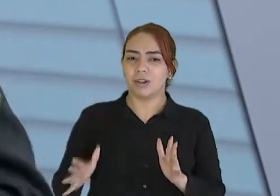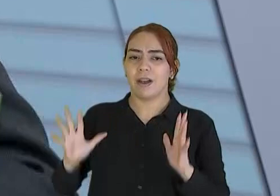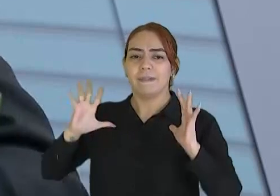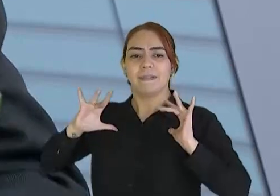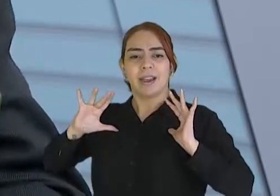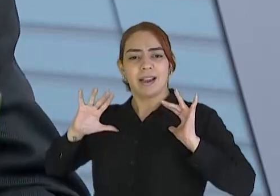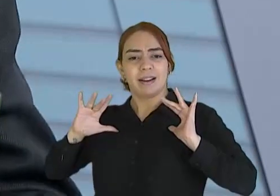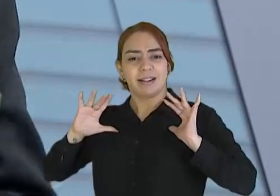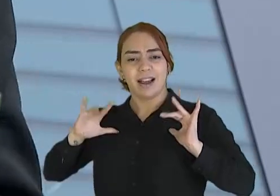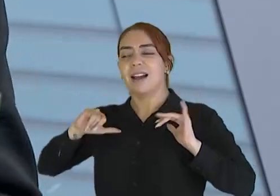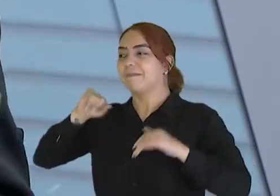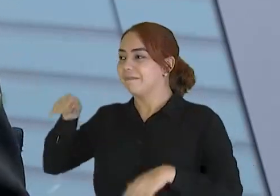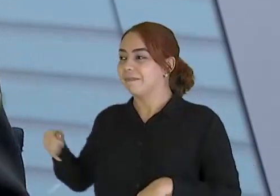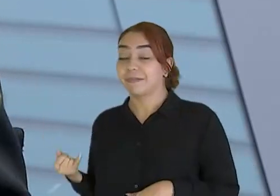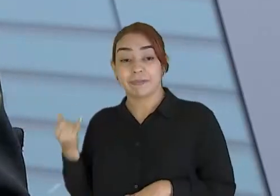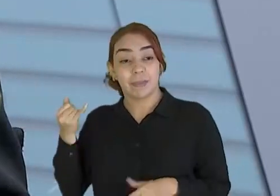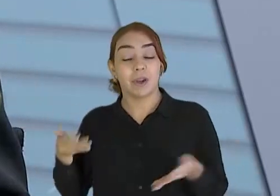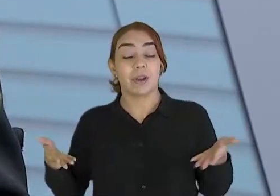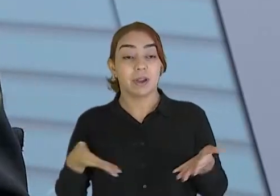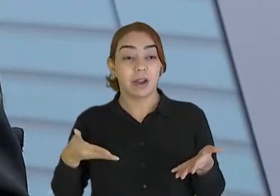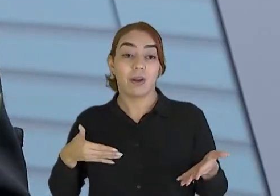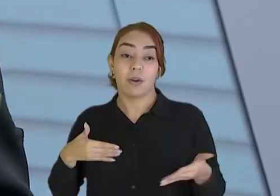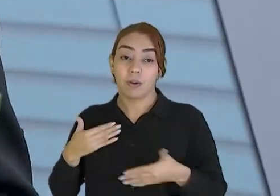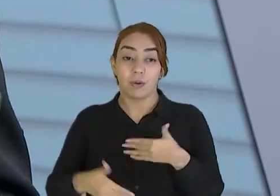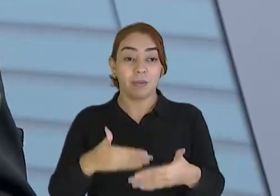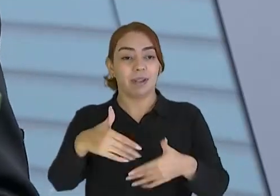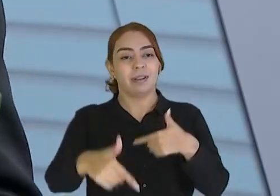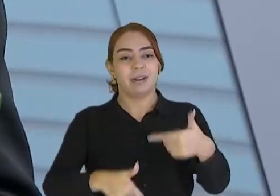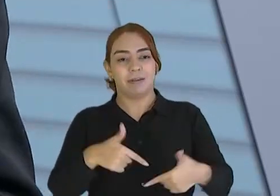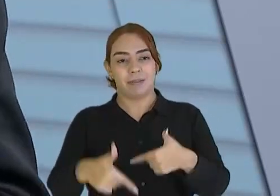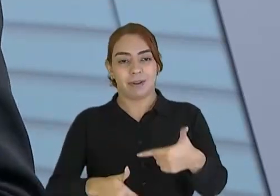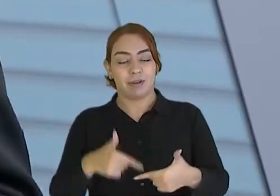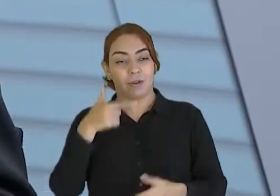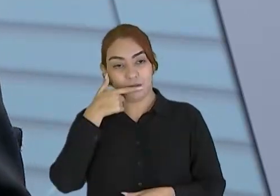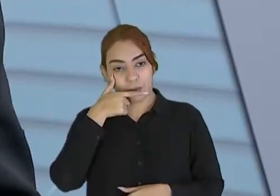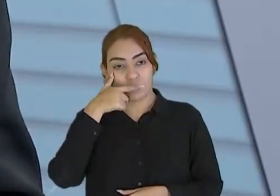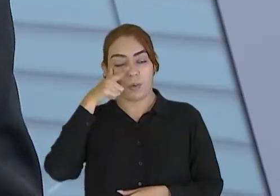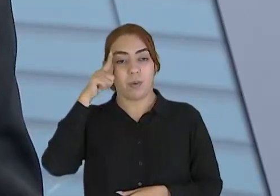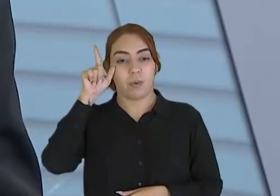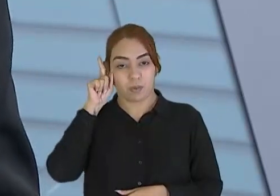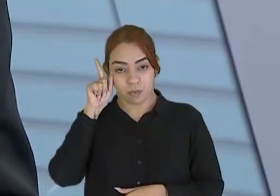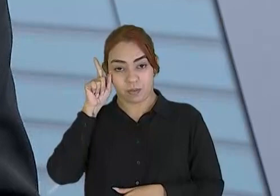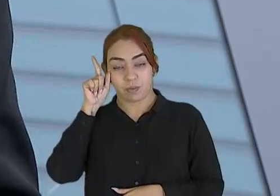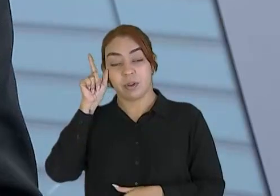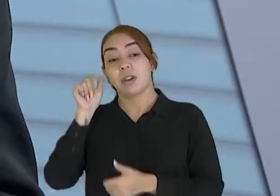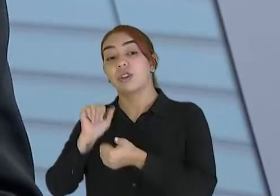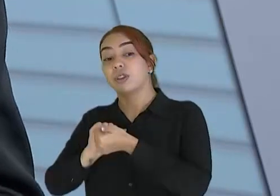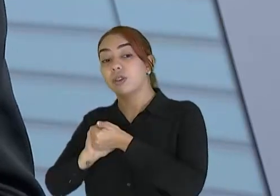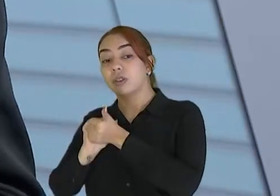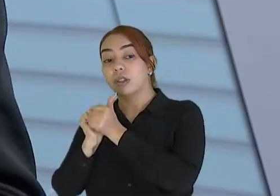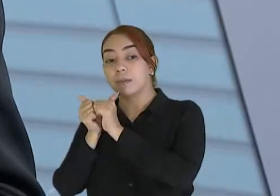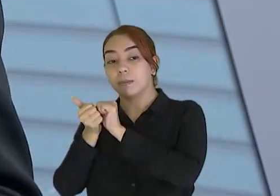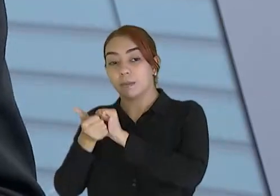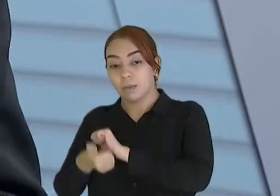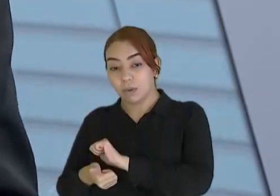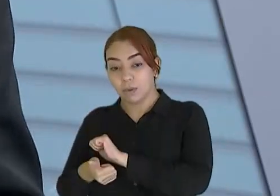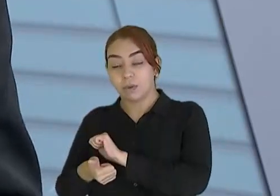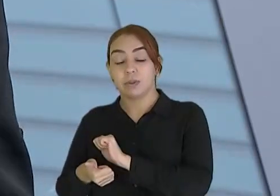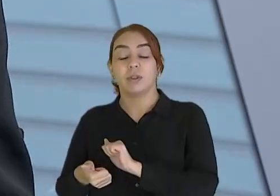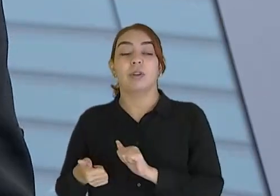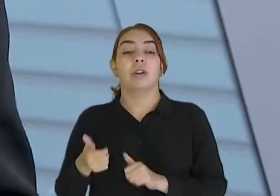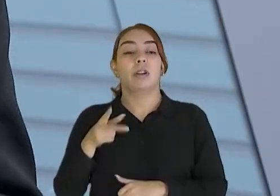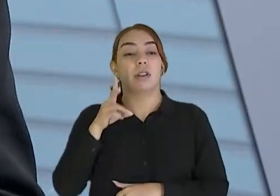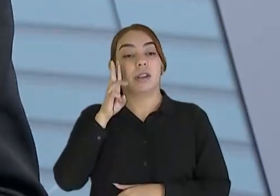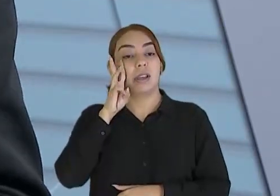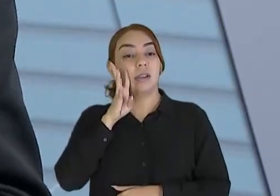feriadão, hoje terça-feira a gente começando nossa semana de trabalho. Ontem tivemos o plenário esportivo, de hoje até sexta o Questão de